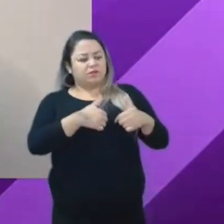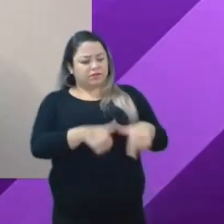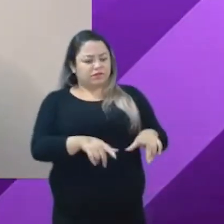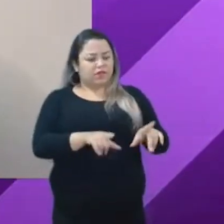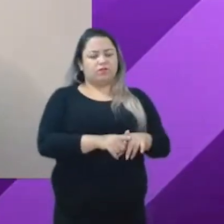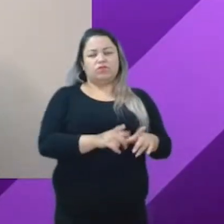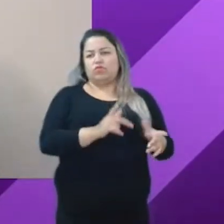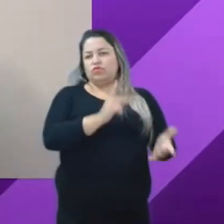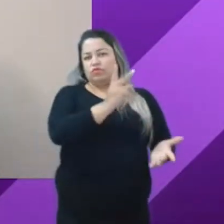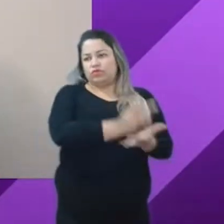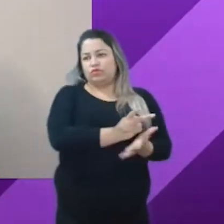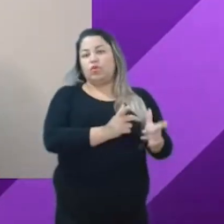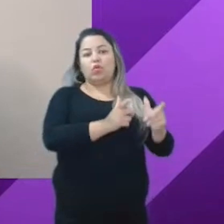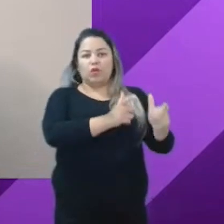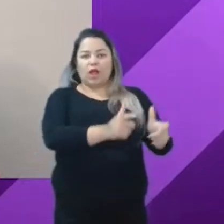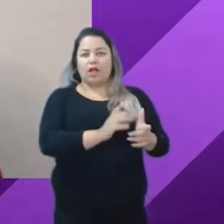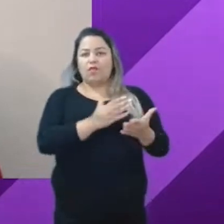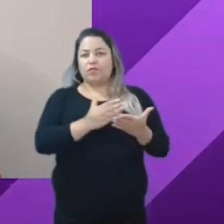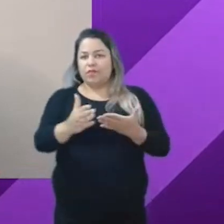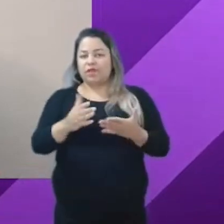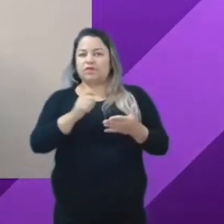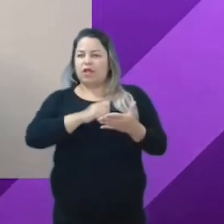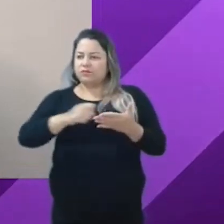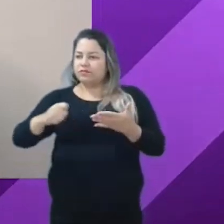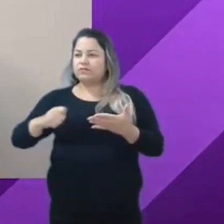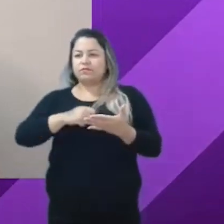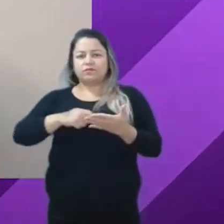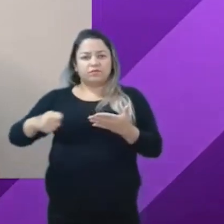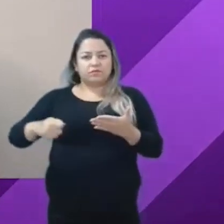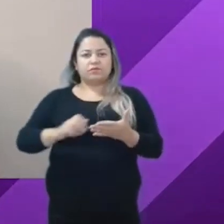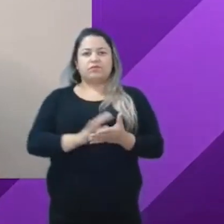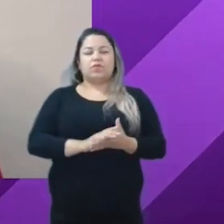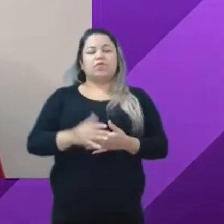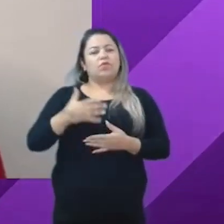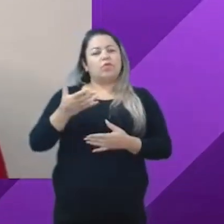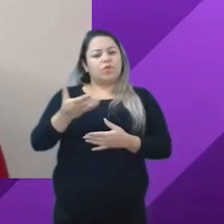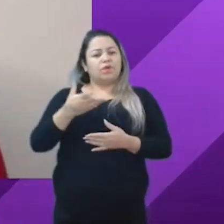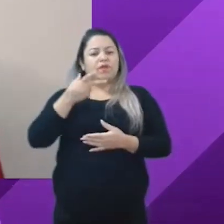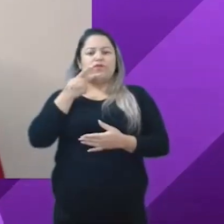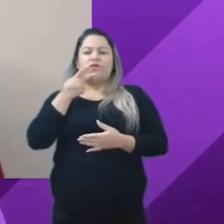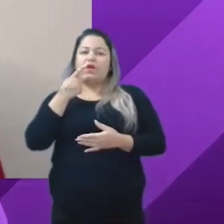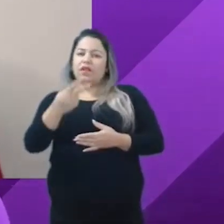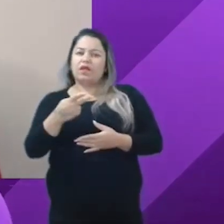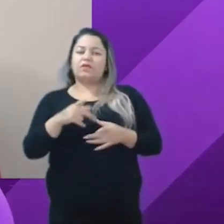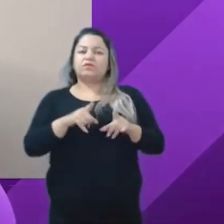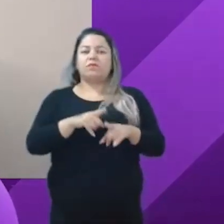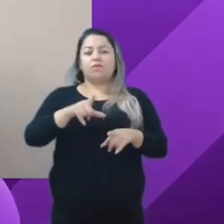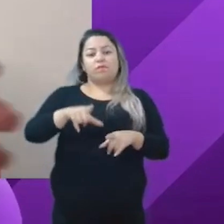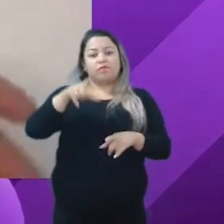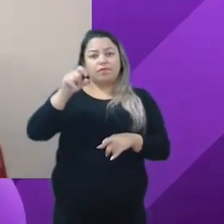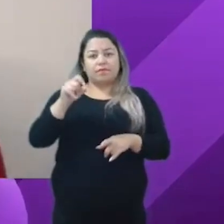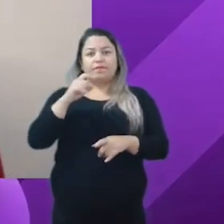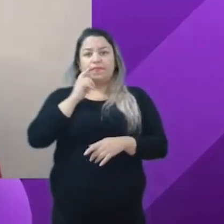começo a escrever literalmente o que eu quero dizer, que eu começo a selecionar